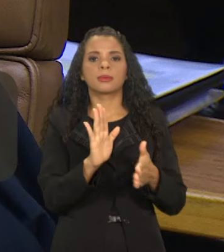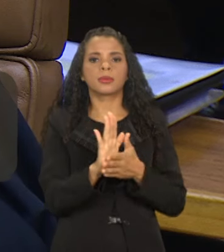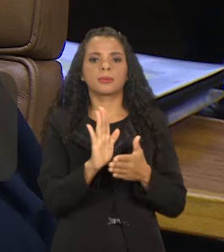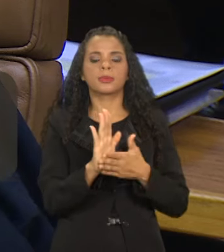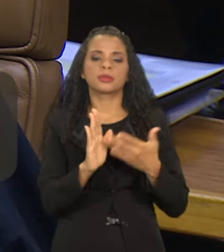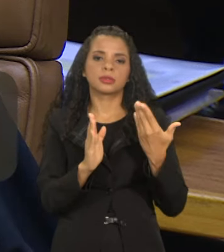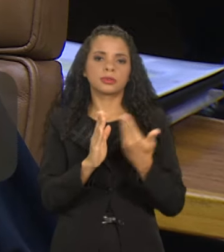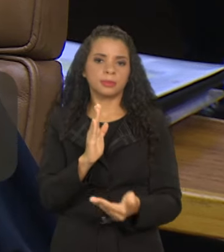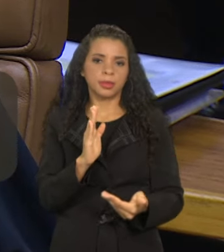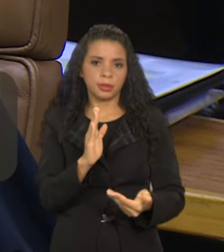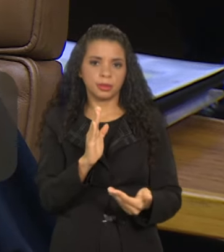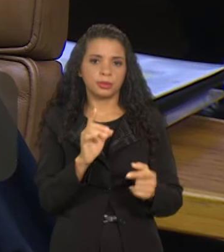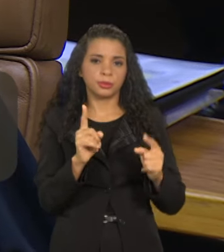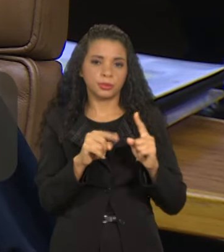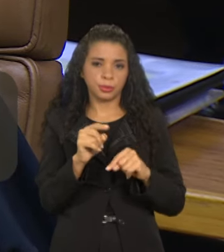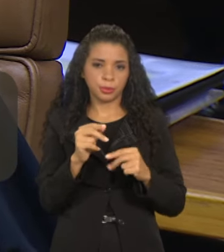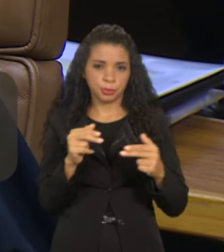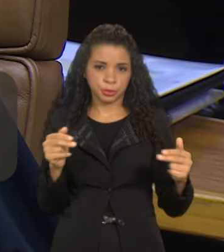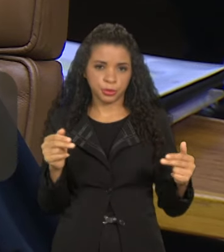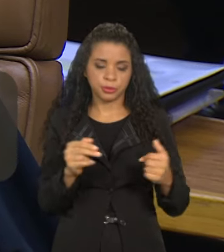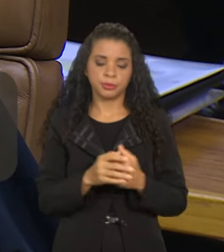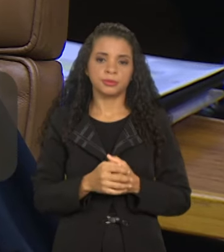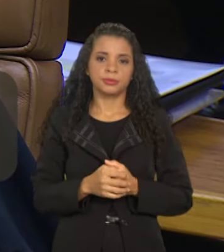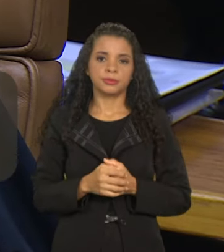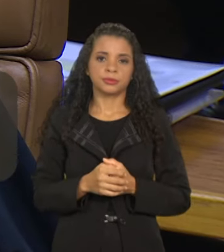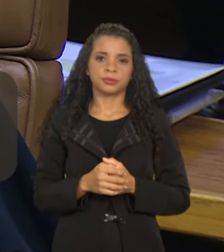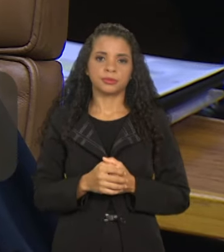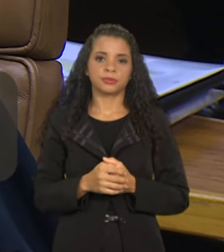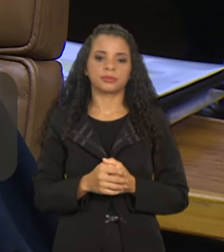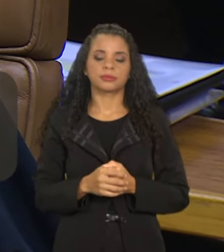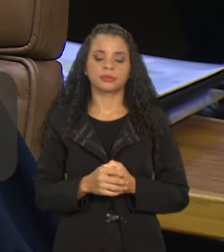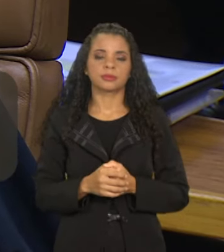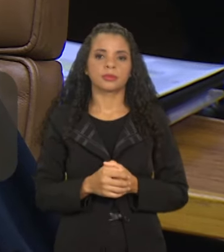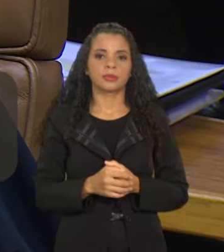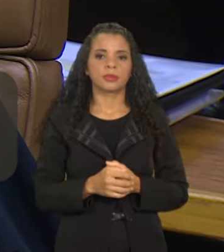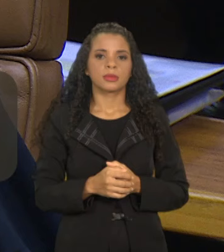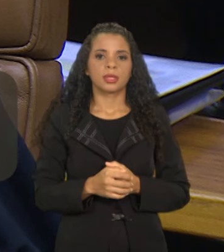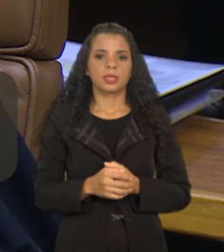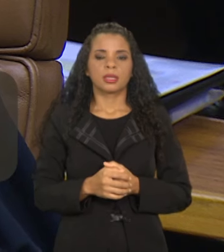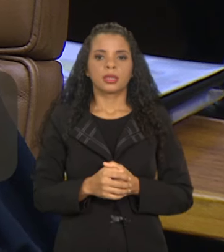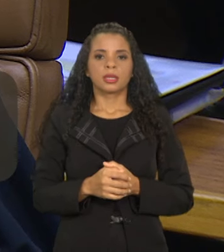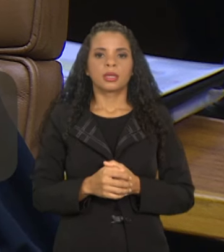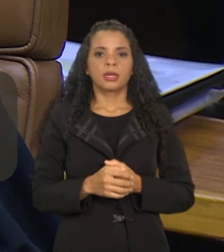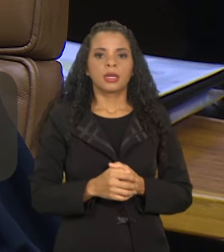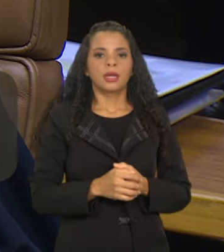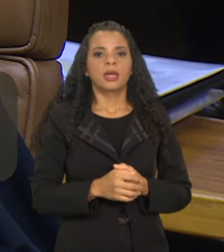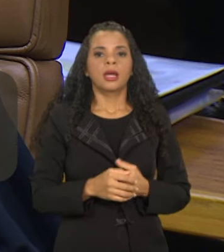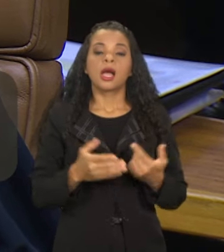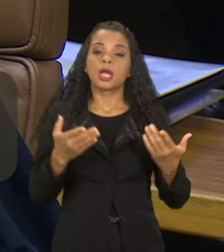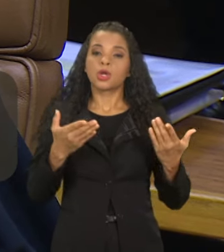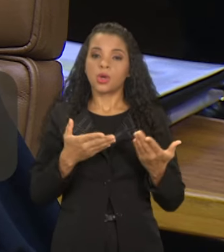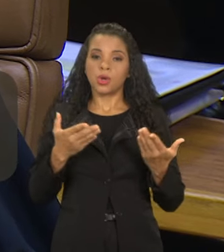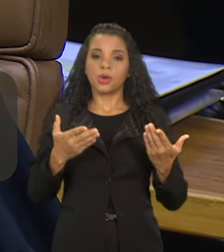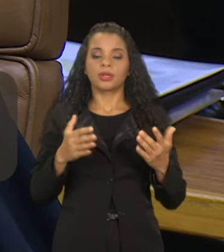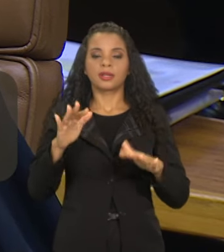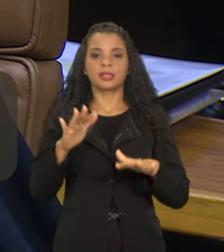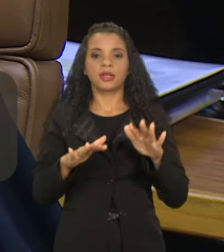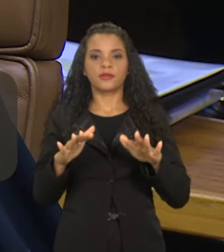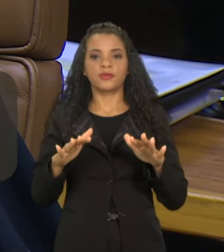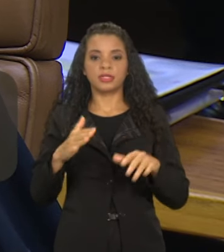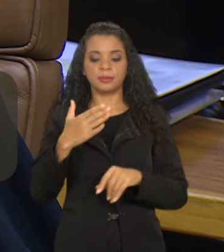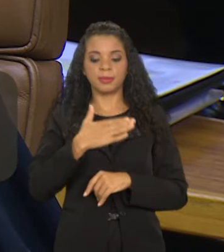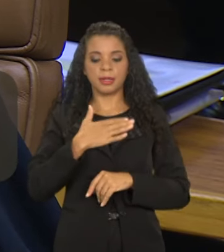objeto. Bom, mas vamos aqui a que talvez me chamou mais atenção nesse estudo que eu fiz